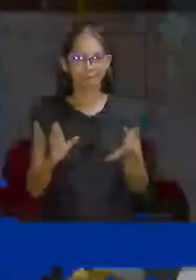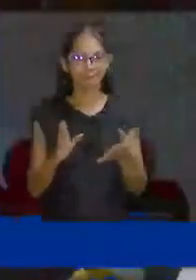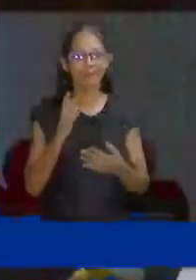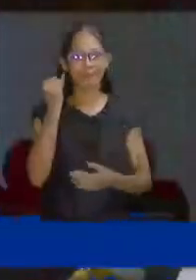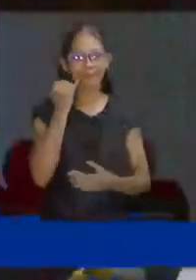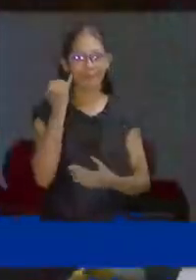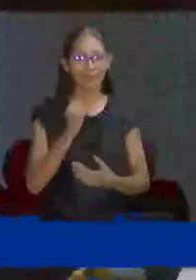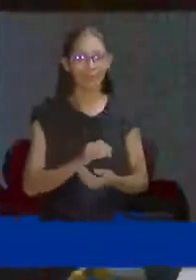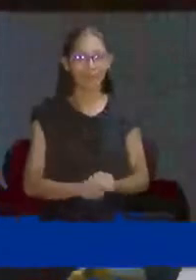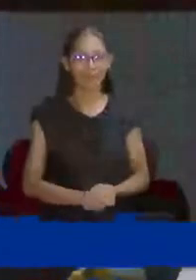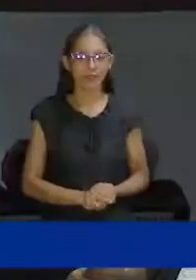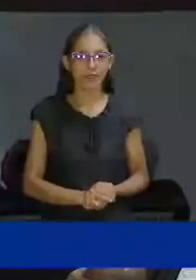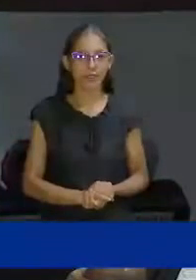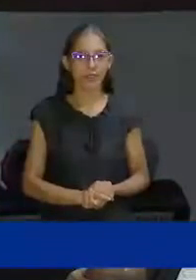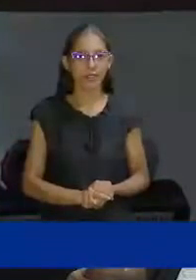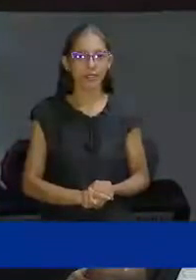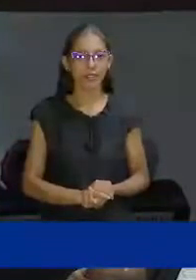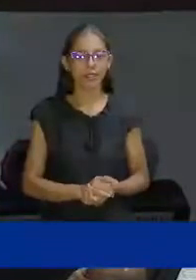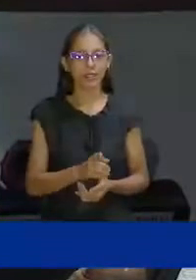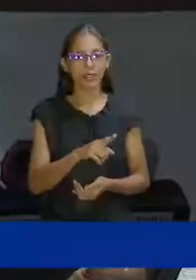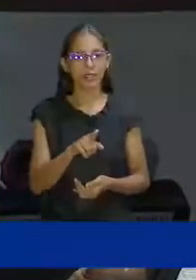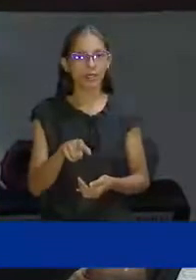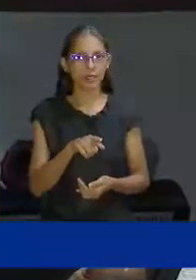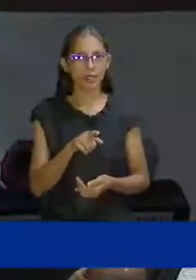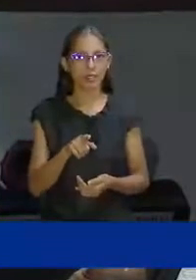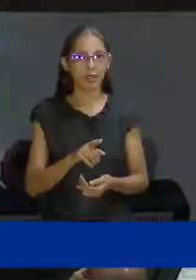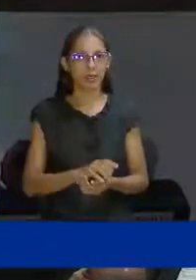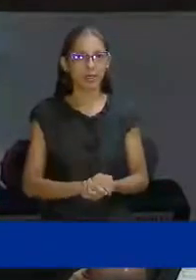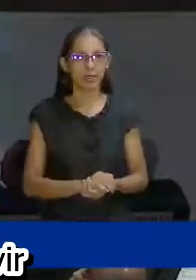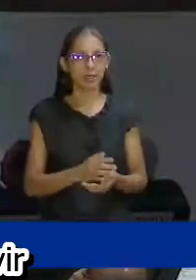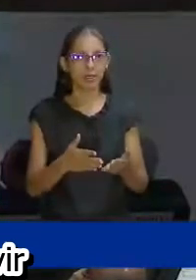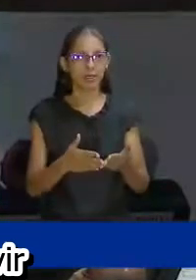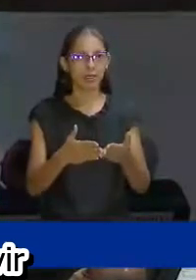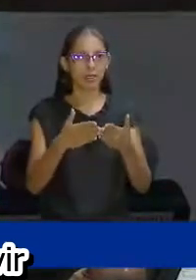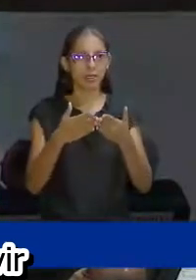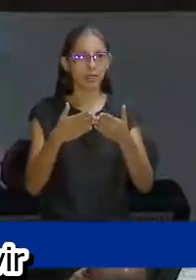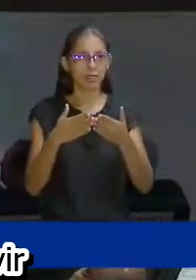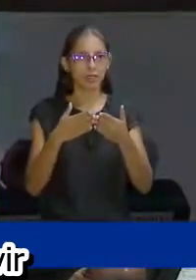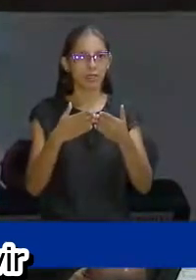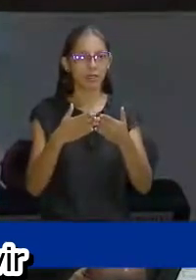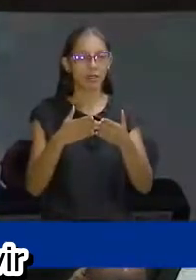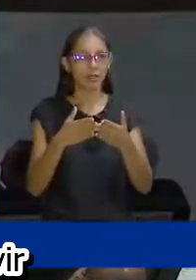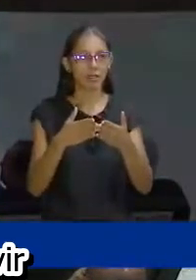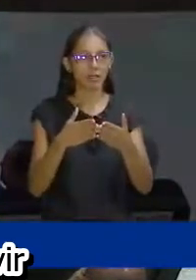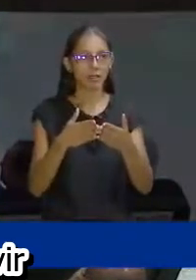vontade. Mas, a pedido, teremos para concluir este momento. O senhor gostaria, então, de servir